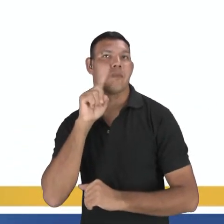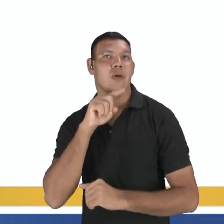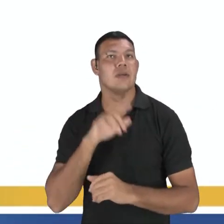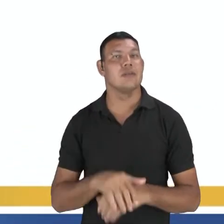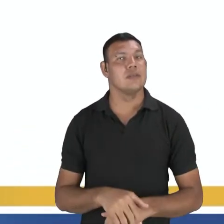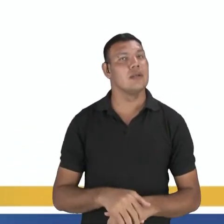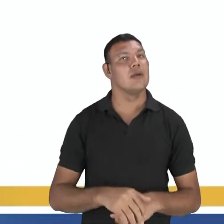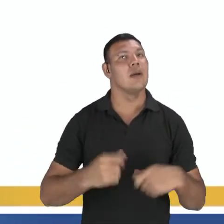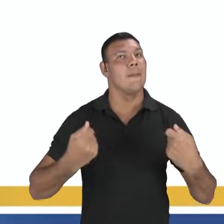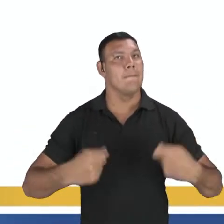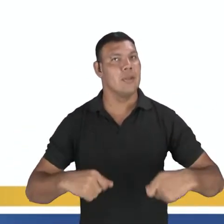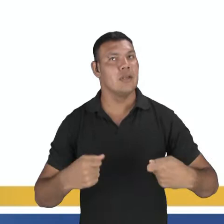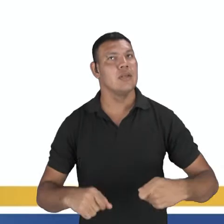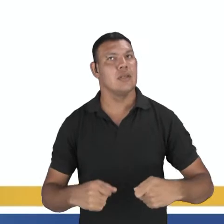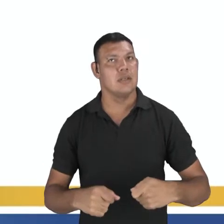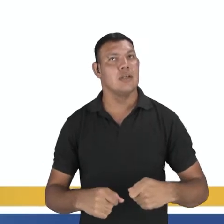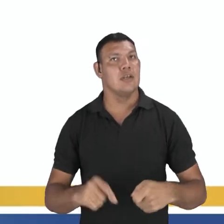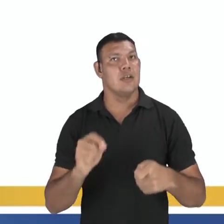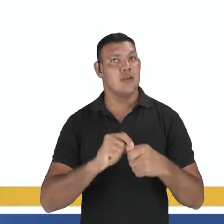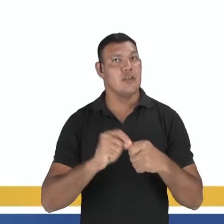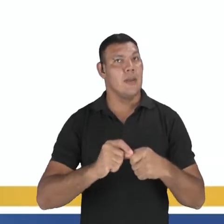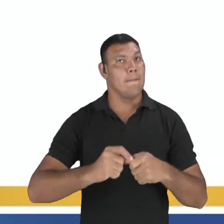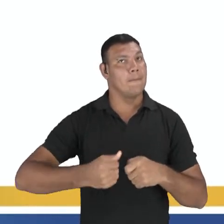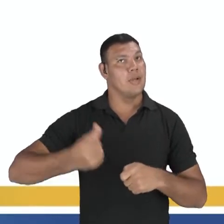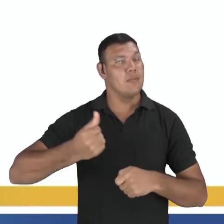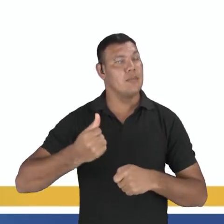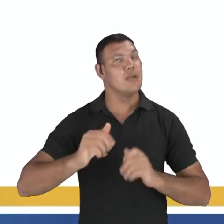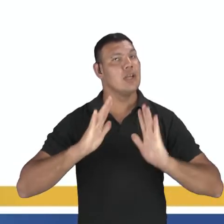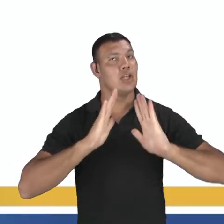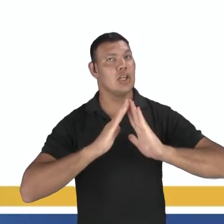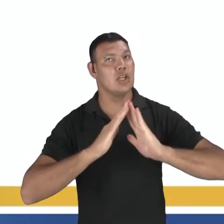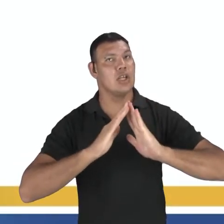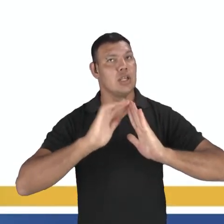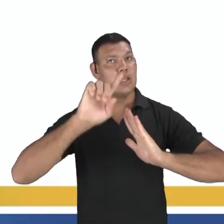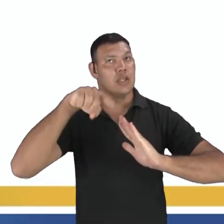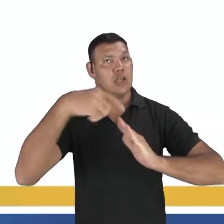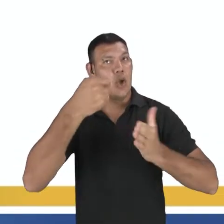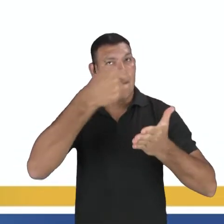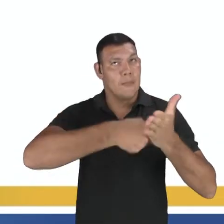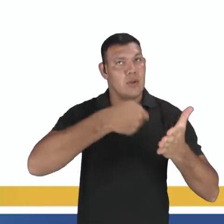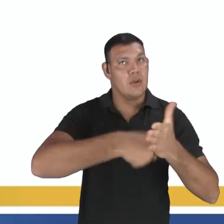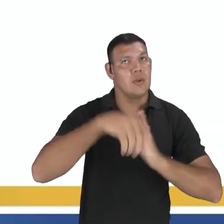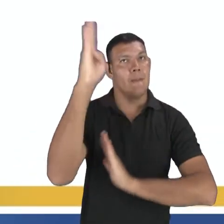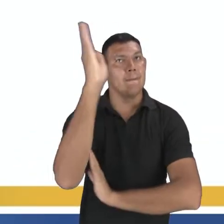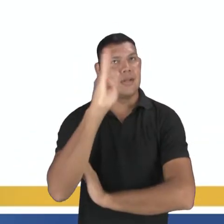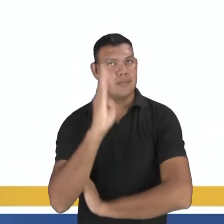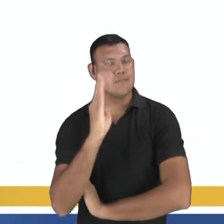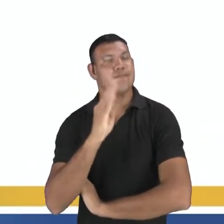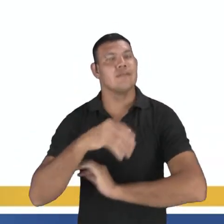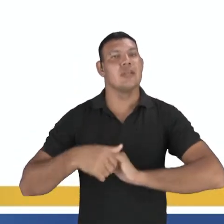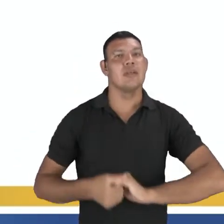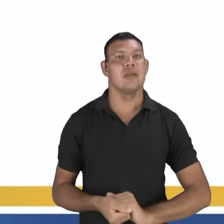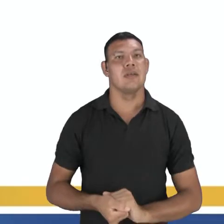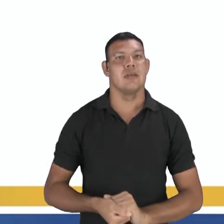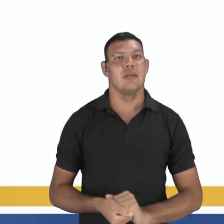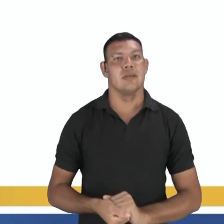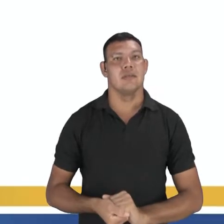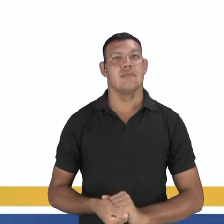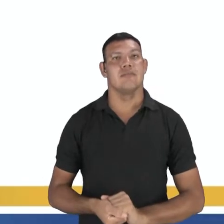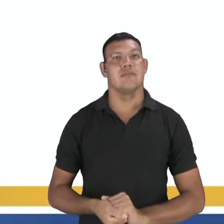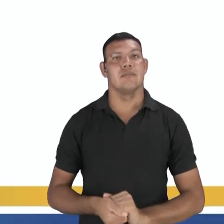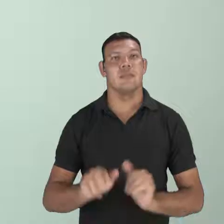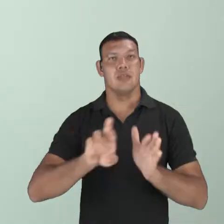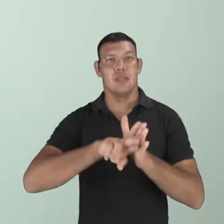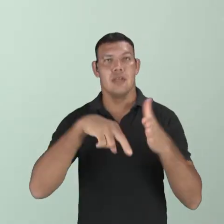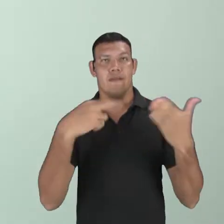grandes investidores mostram preocupação com a Amazônia. E aí é importante falar para vocês o